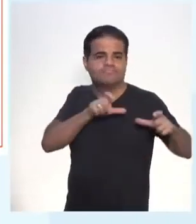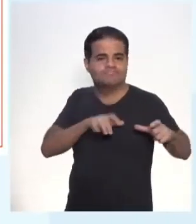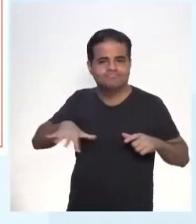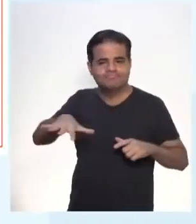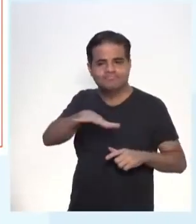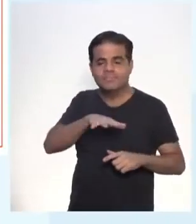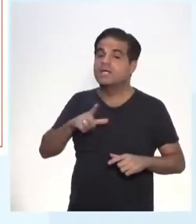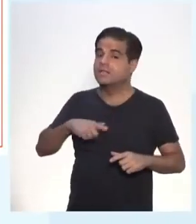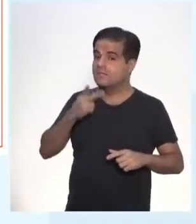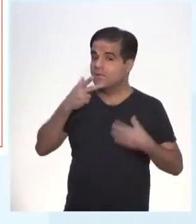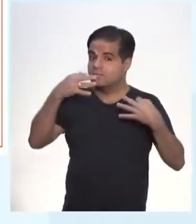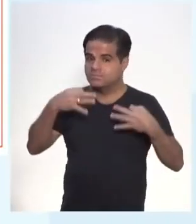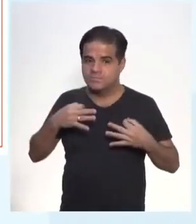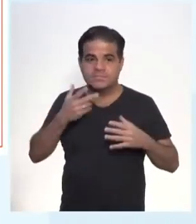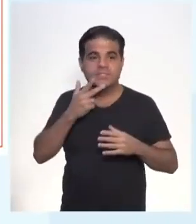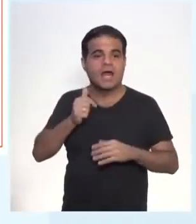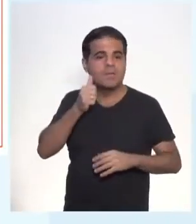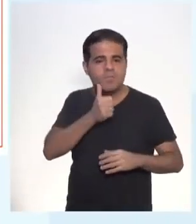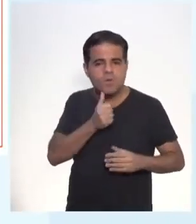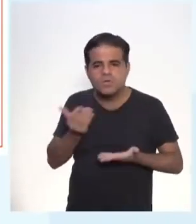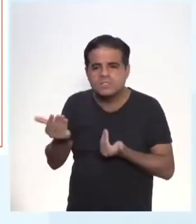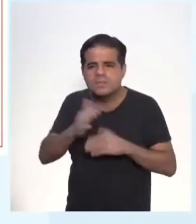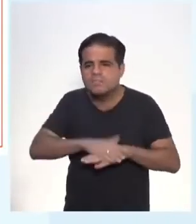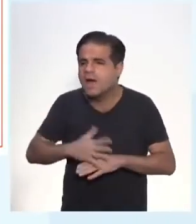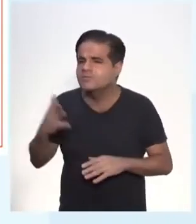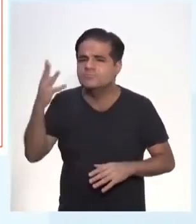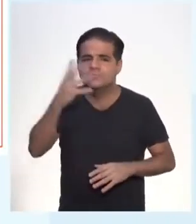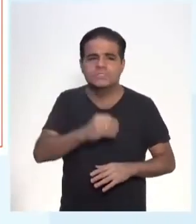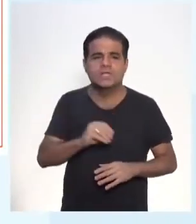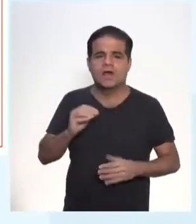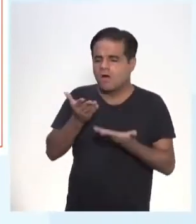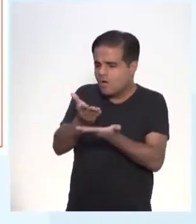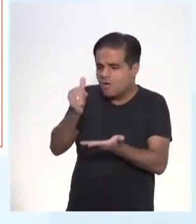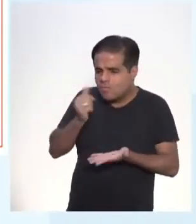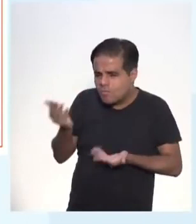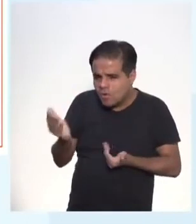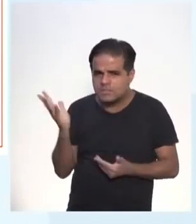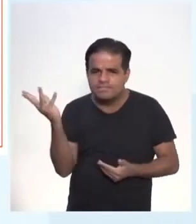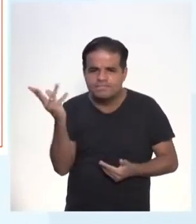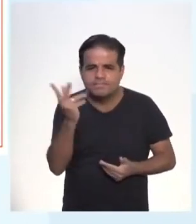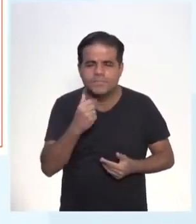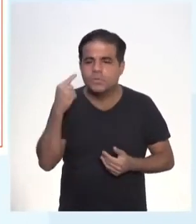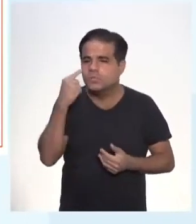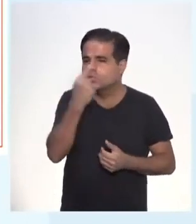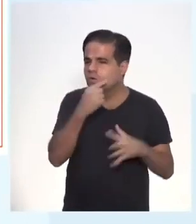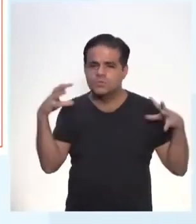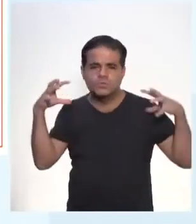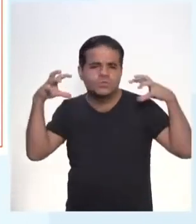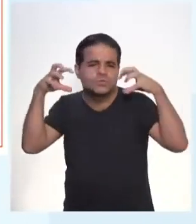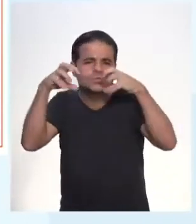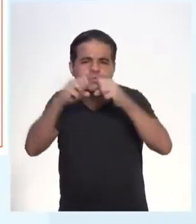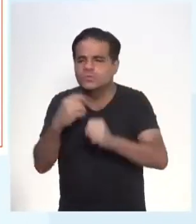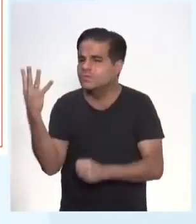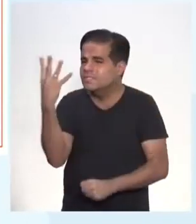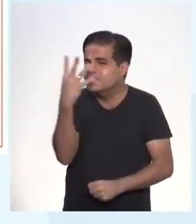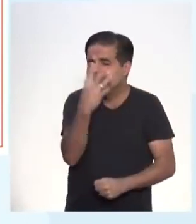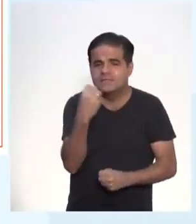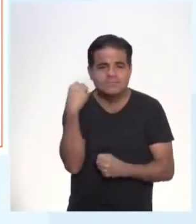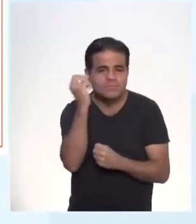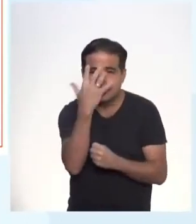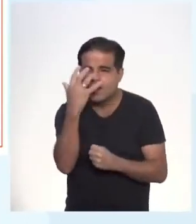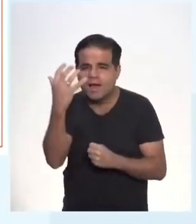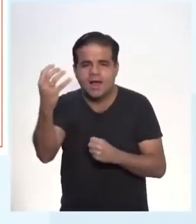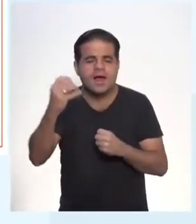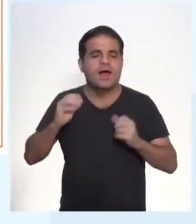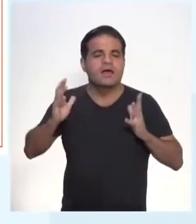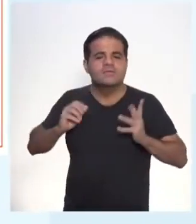já tem uma afirmação aí. A moça mais bonita da minha terra. Ó moça faceira, dos olhos escuros, tão lindos, tão